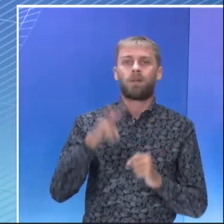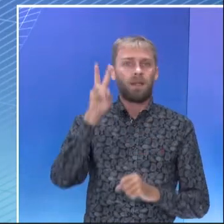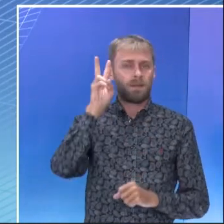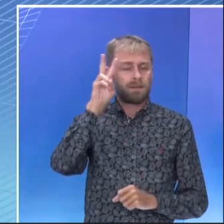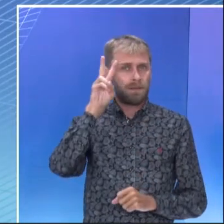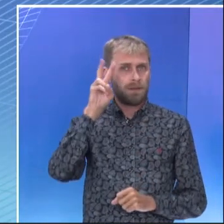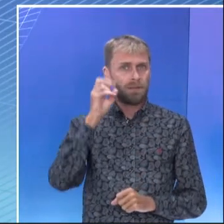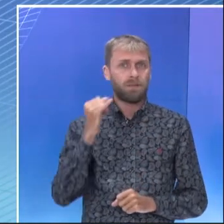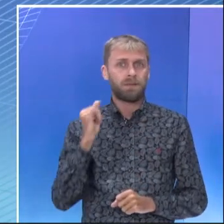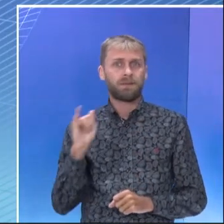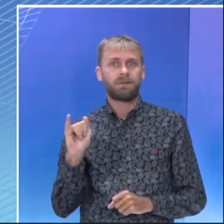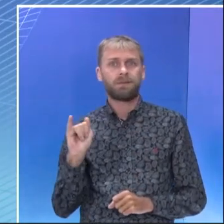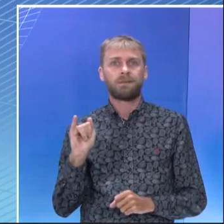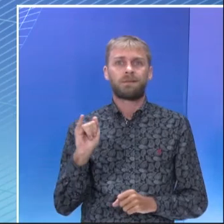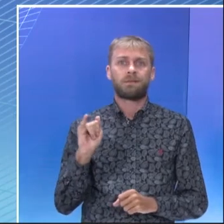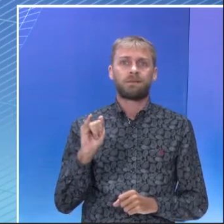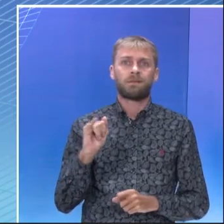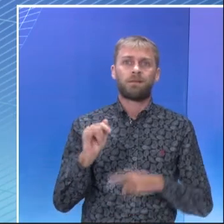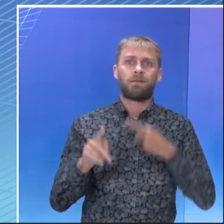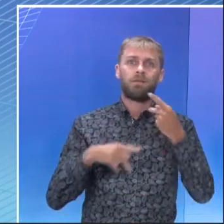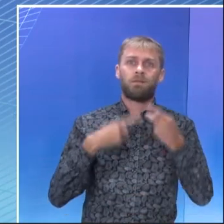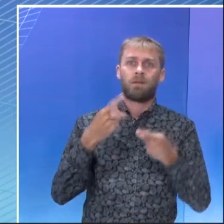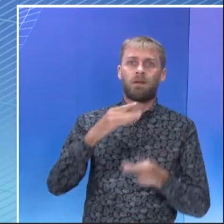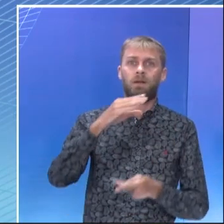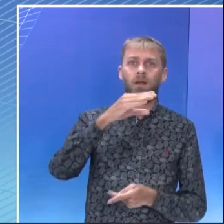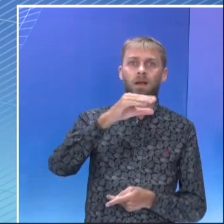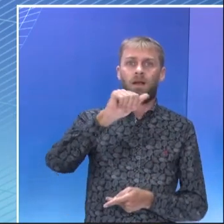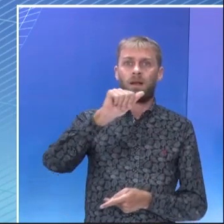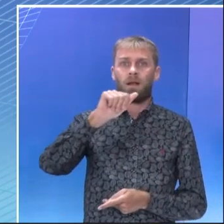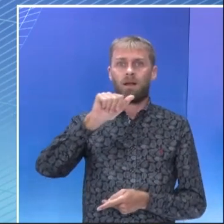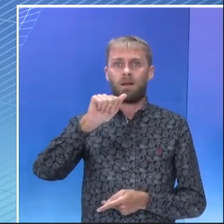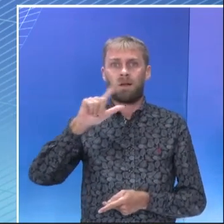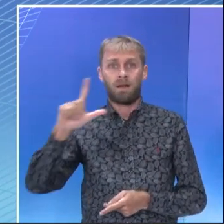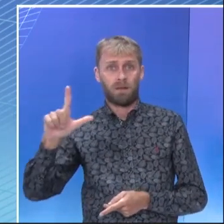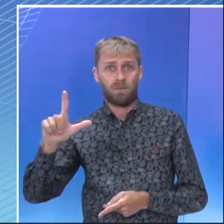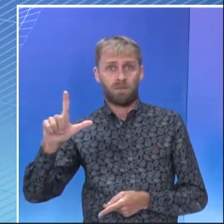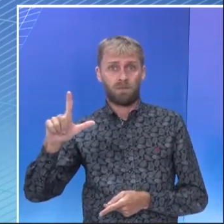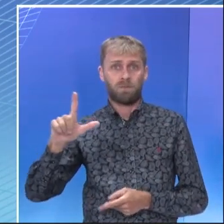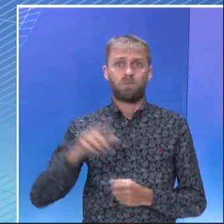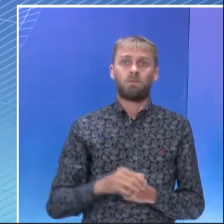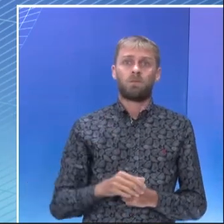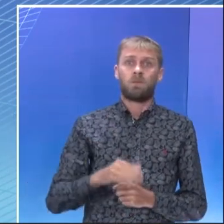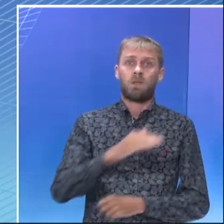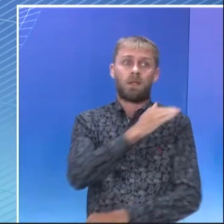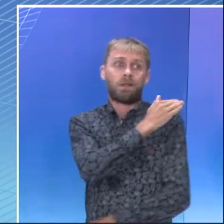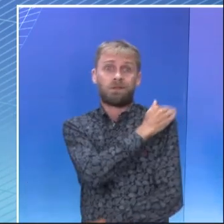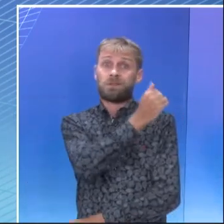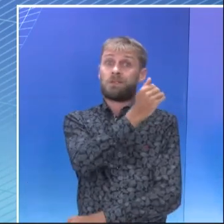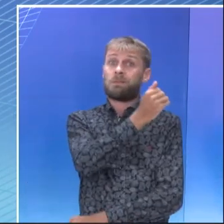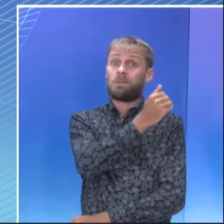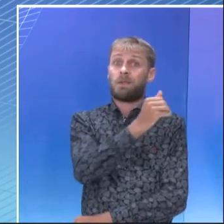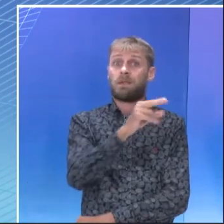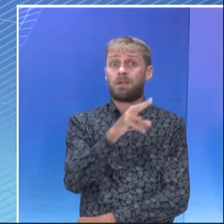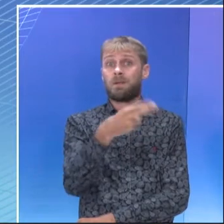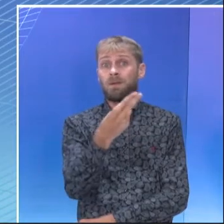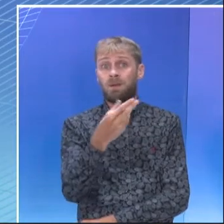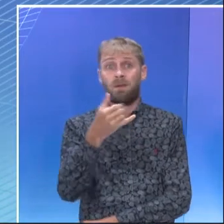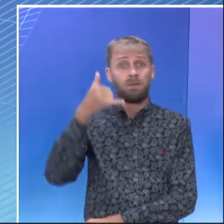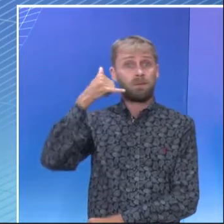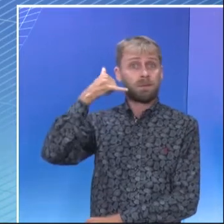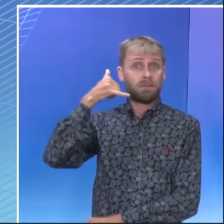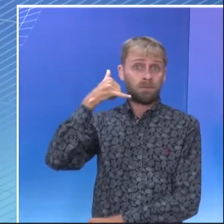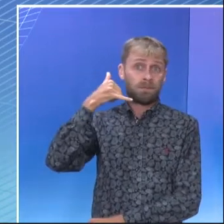disse, se eu falo call, que é de chamar, só call, ele tem um